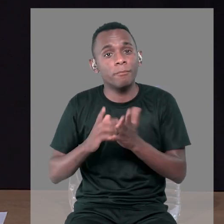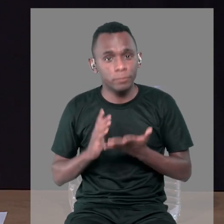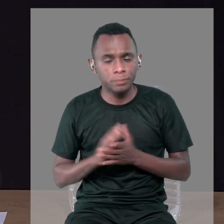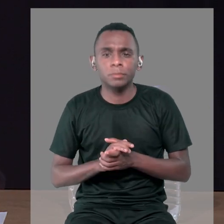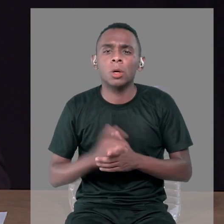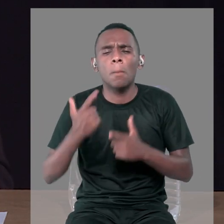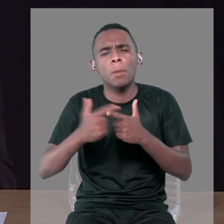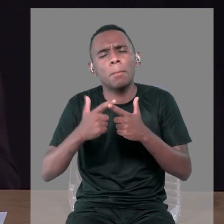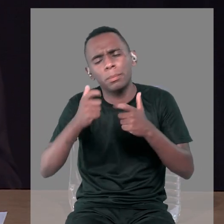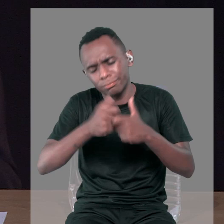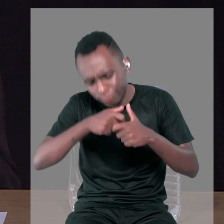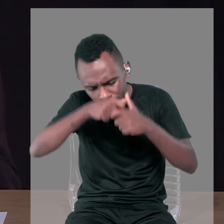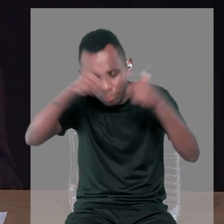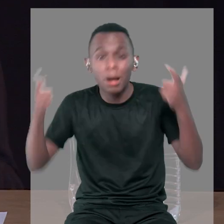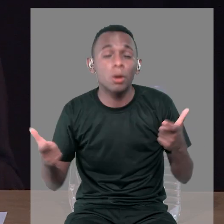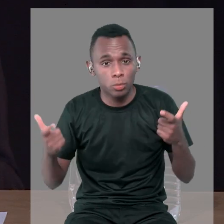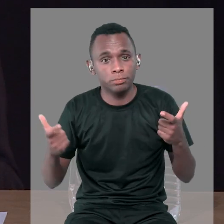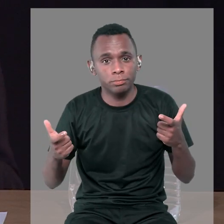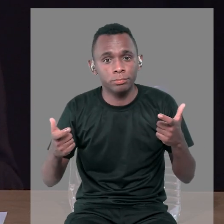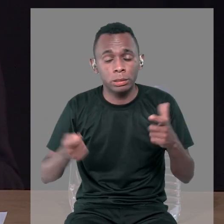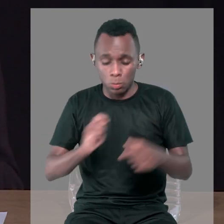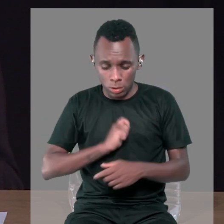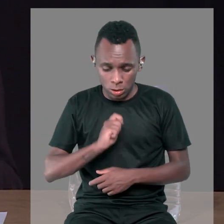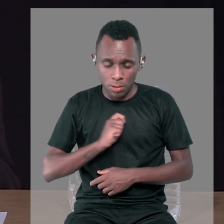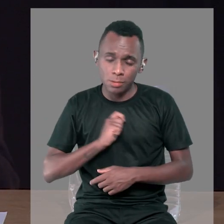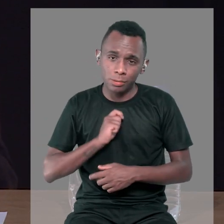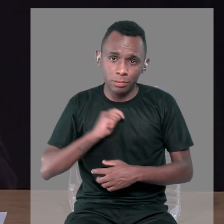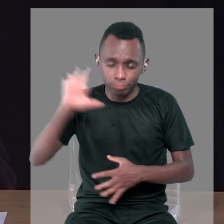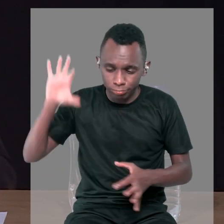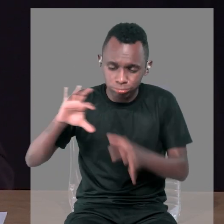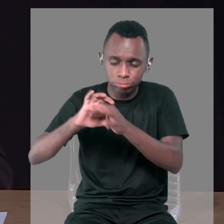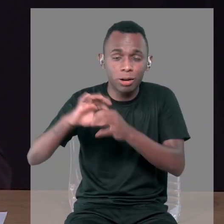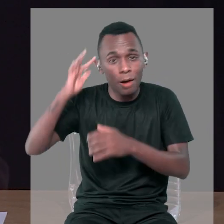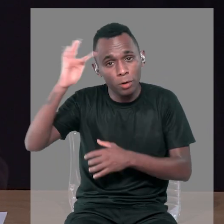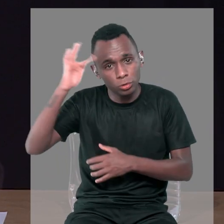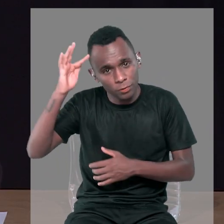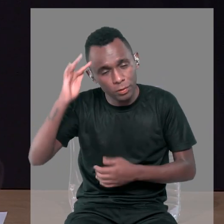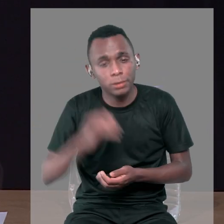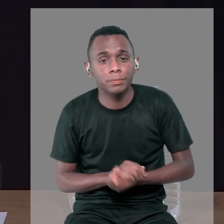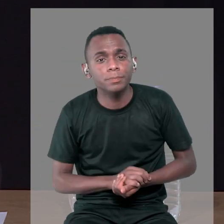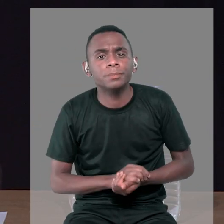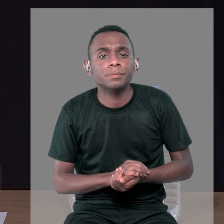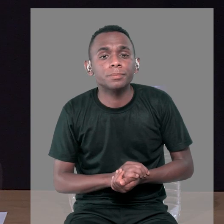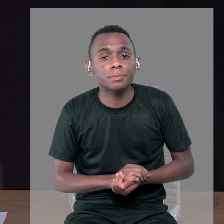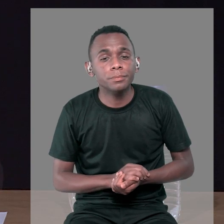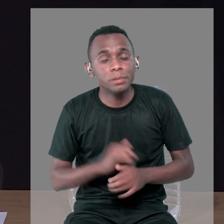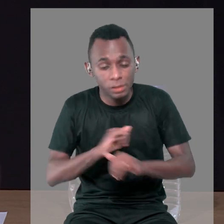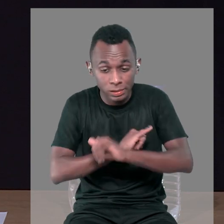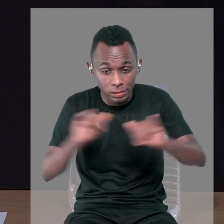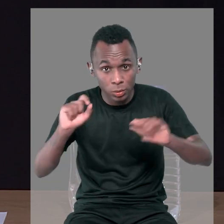maior, que é um problema de uma antropologia filosófica. E nessa antropologia filosófica, dizer que a guerra tem um